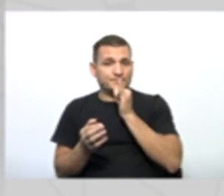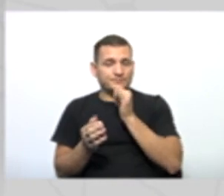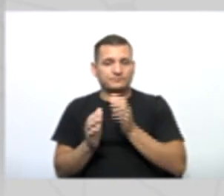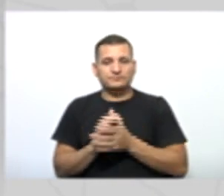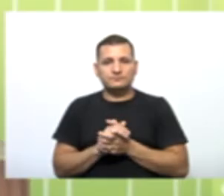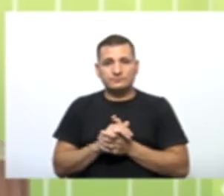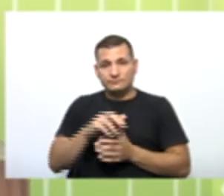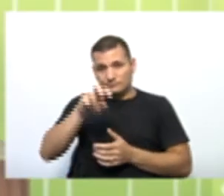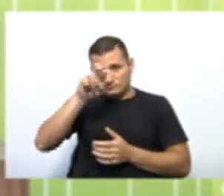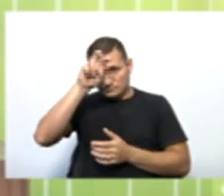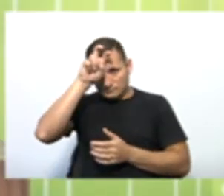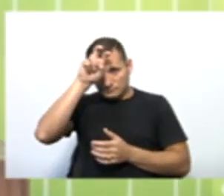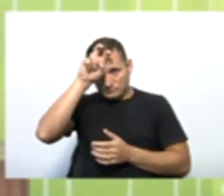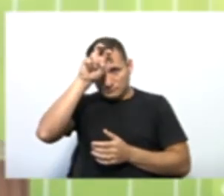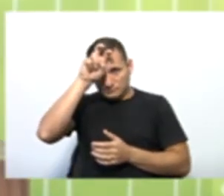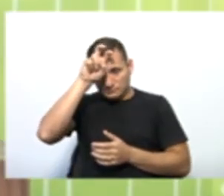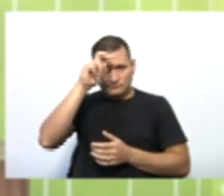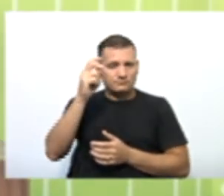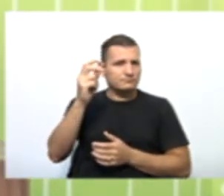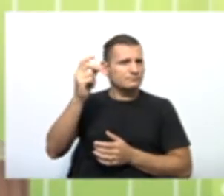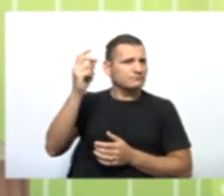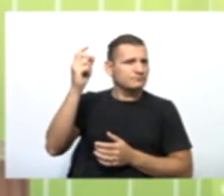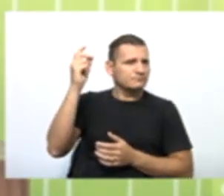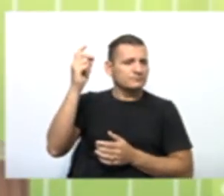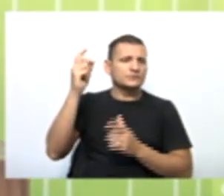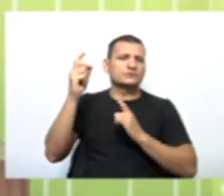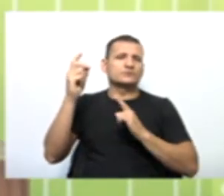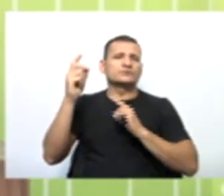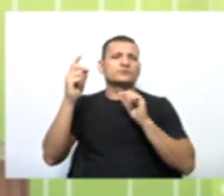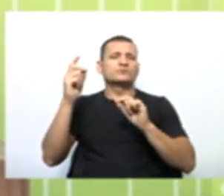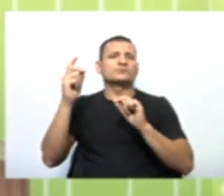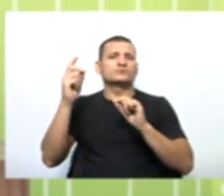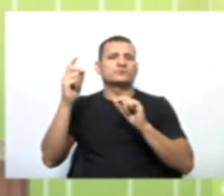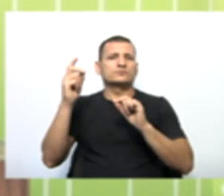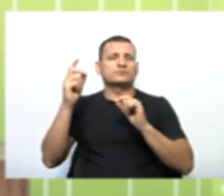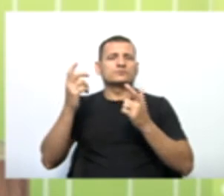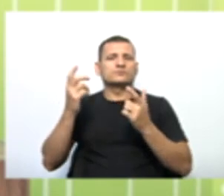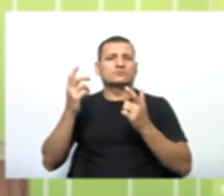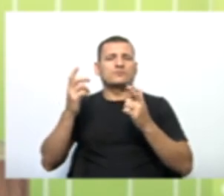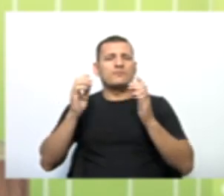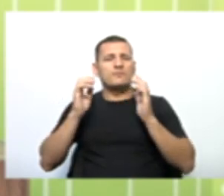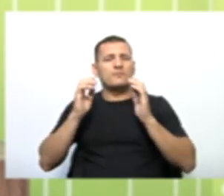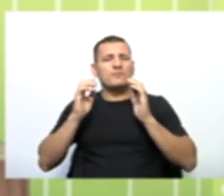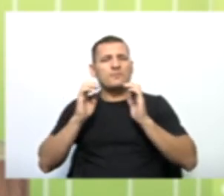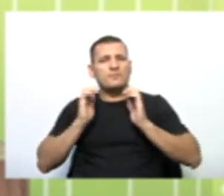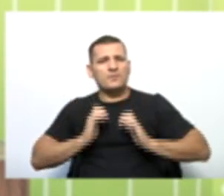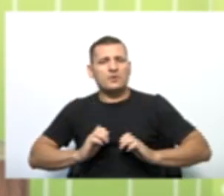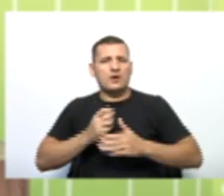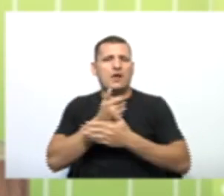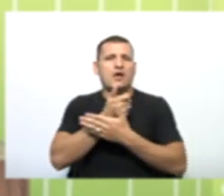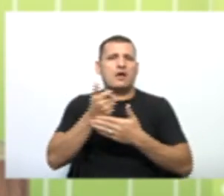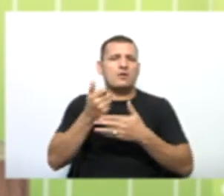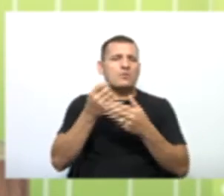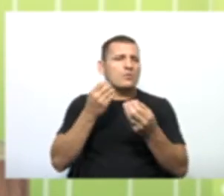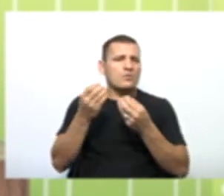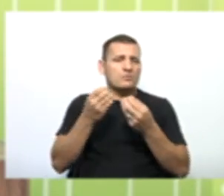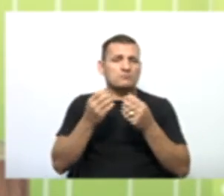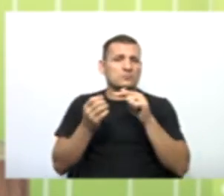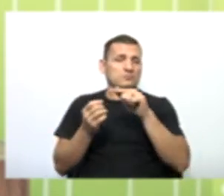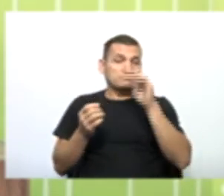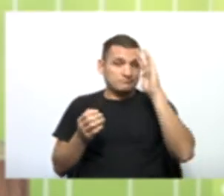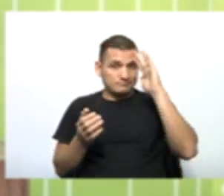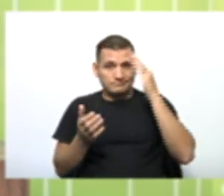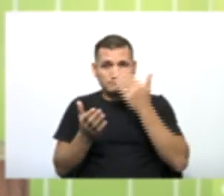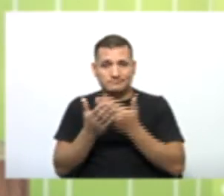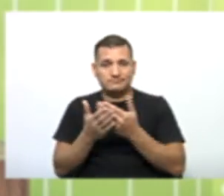concepção moral baseada na religiosidade que eles tinham, nos deuses. Acreditava-se que no final da vida